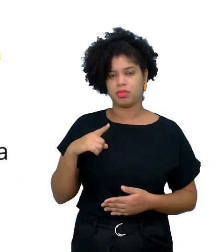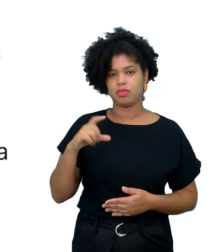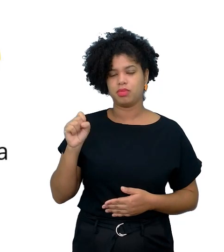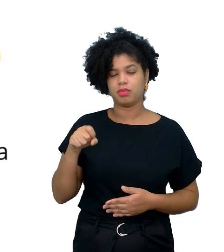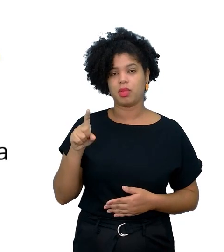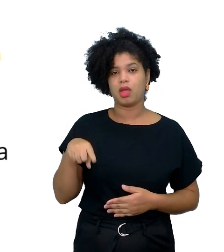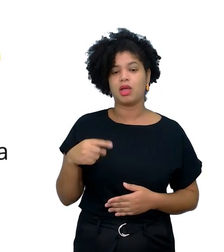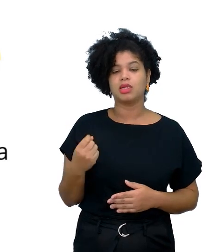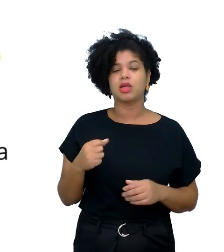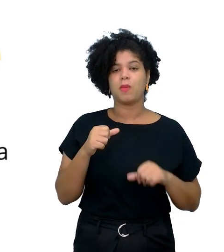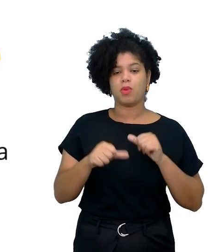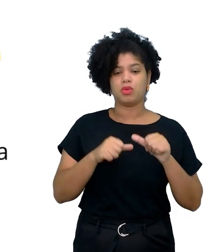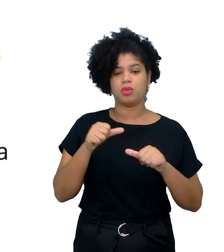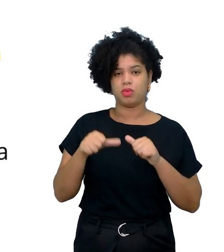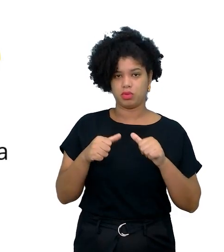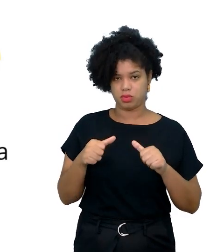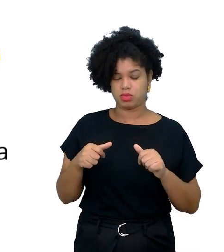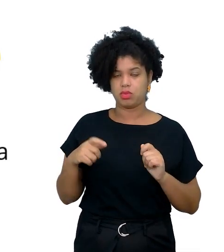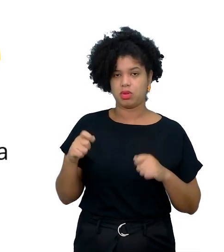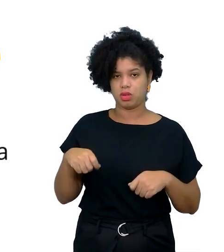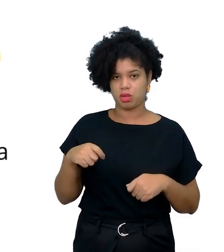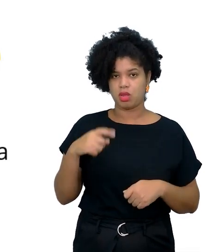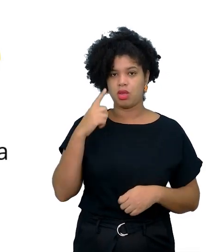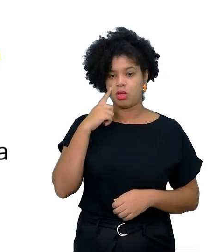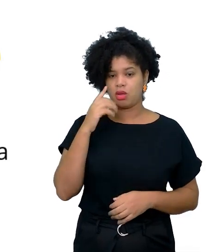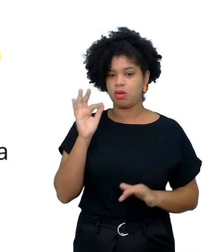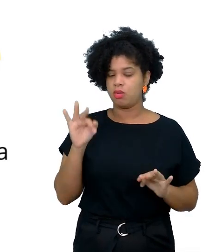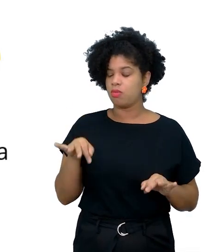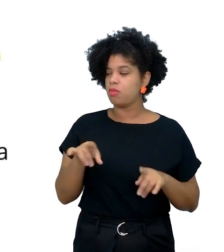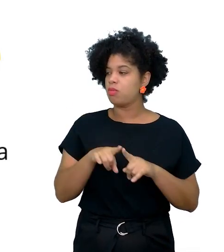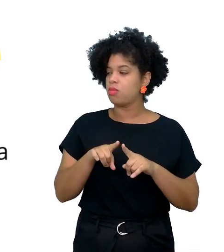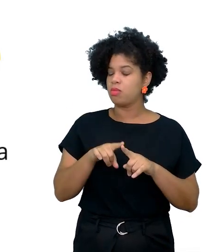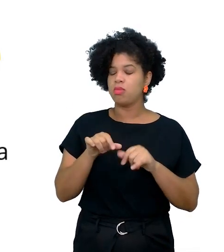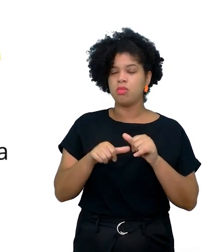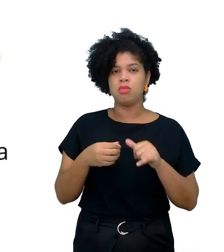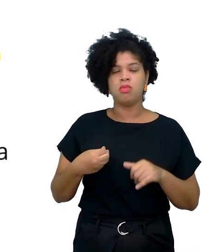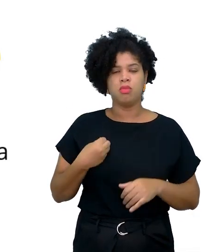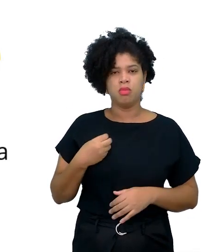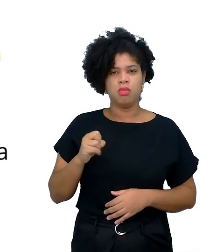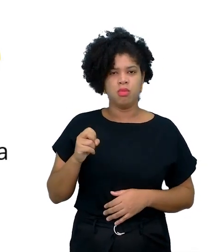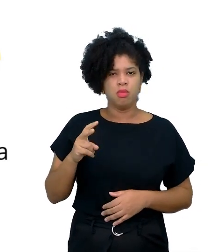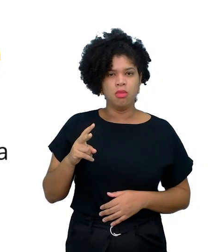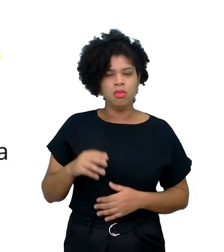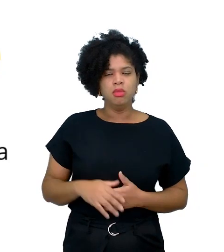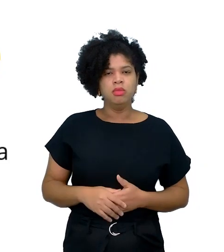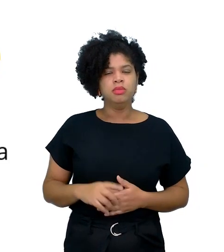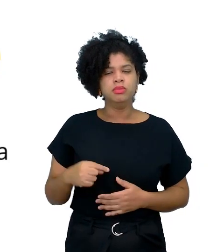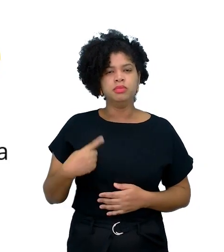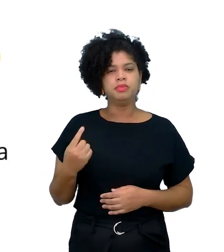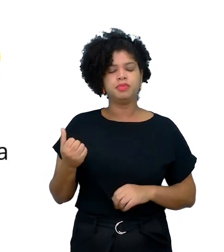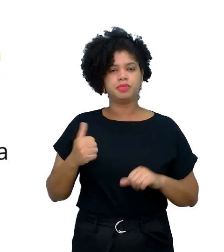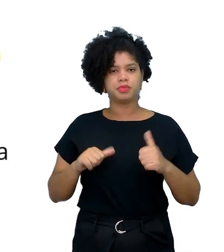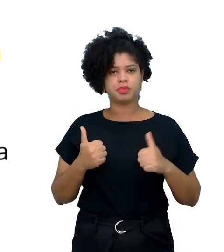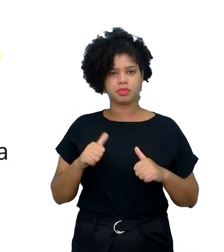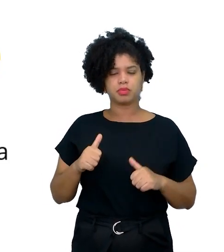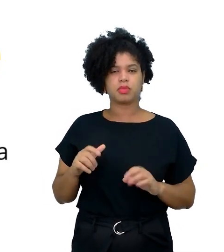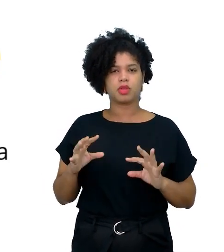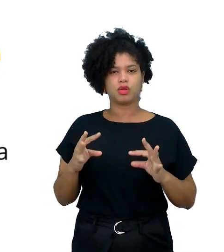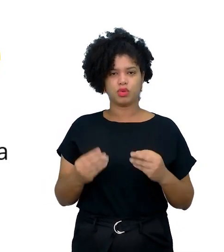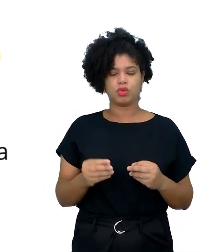transformação, estado inicial com o estado final e a transformação, certo? Então, vamos analisar